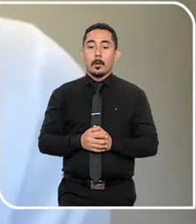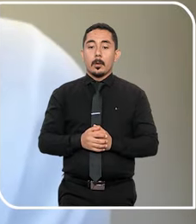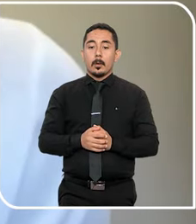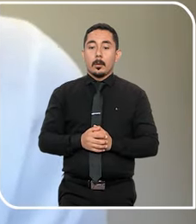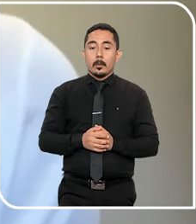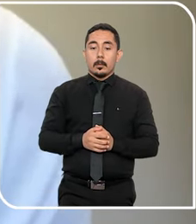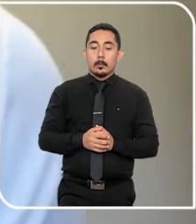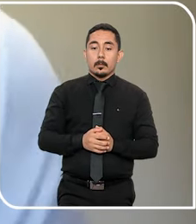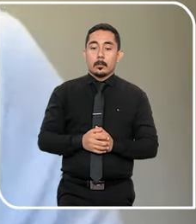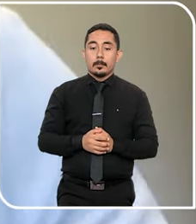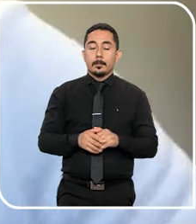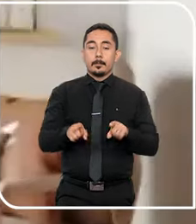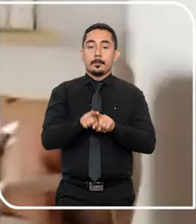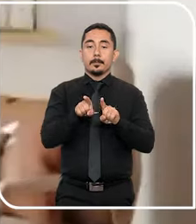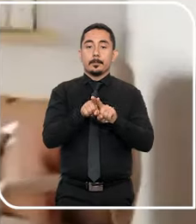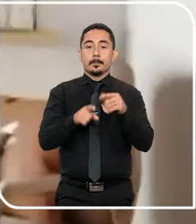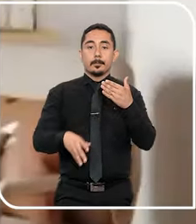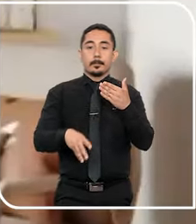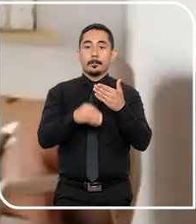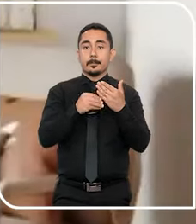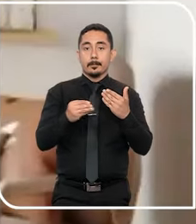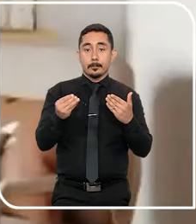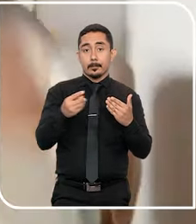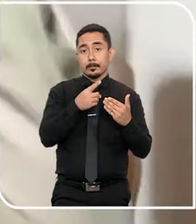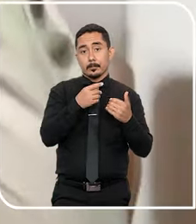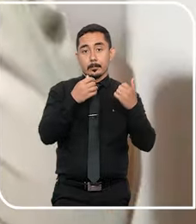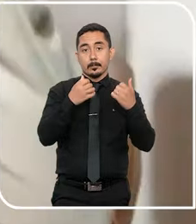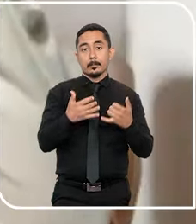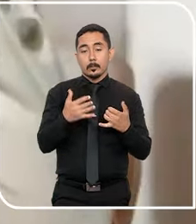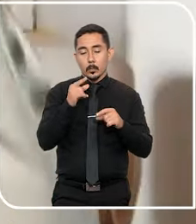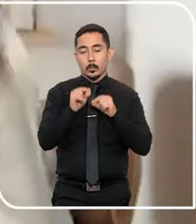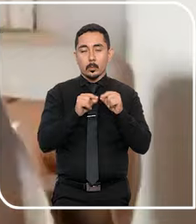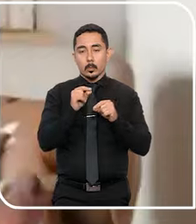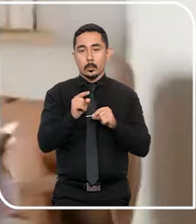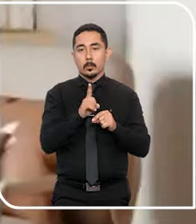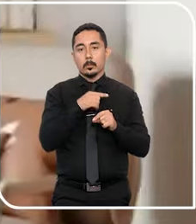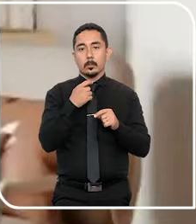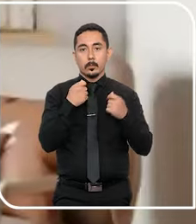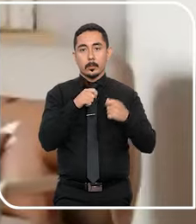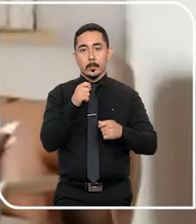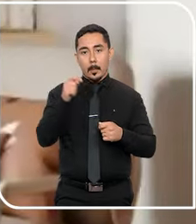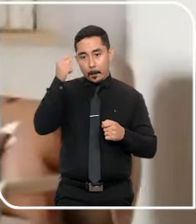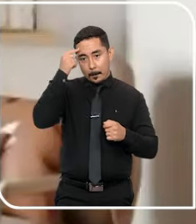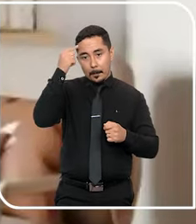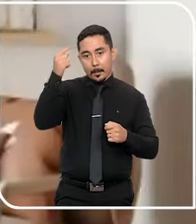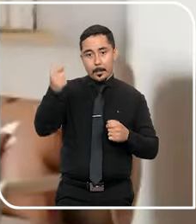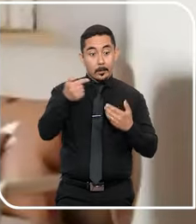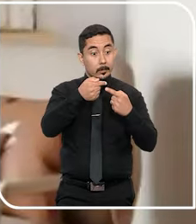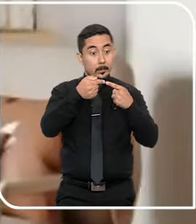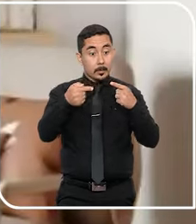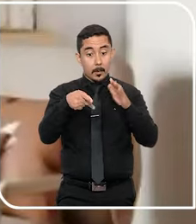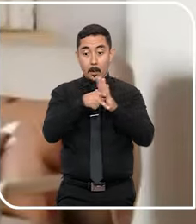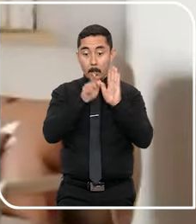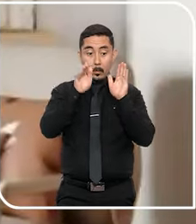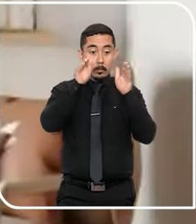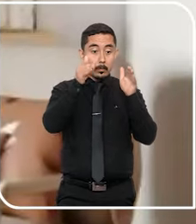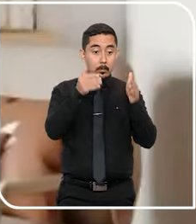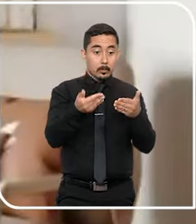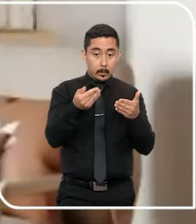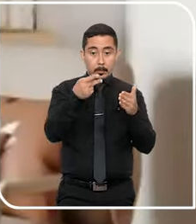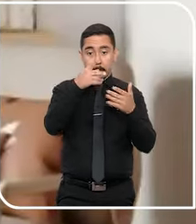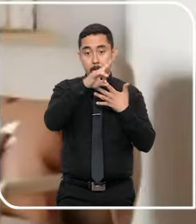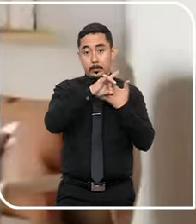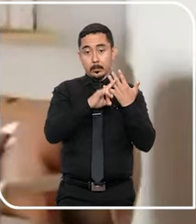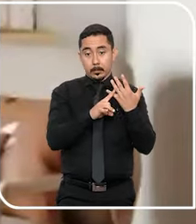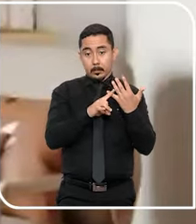Infelizmente eu queria fazer uma complementação com a fala da Nate que é assim se a gente precisa pensar numa semana nacional